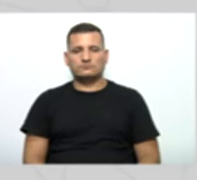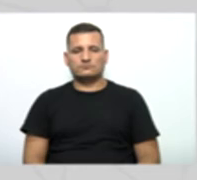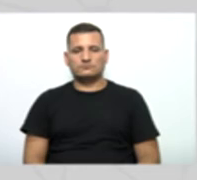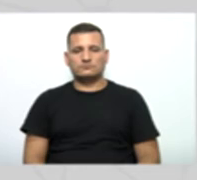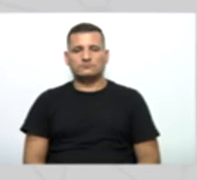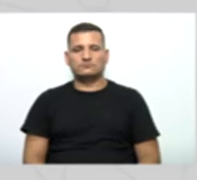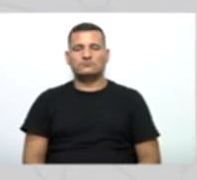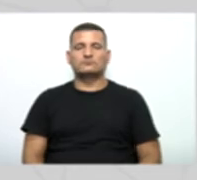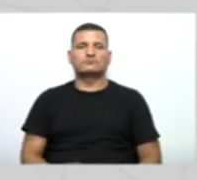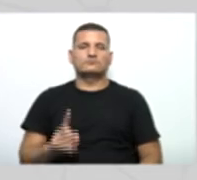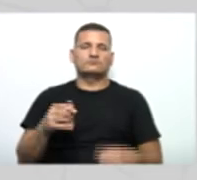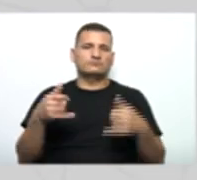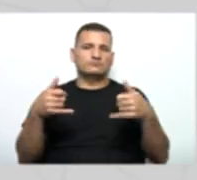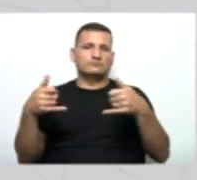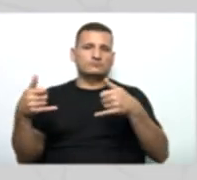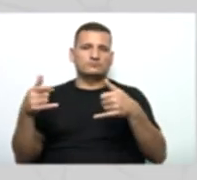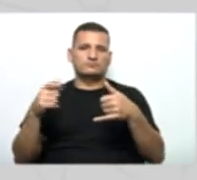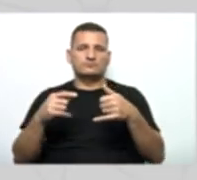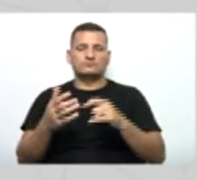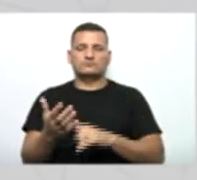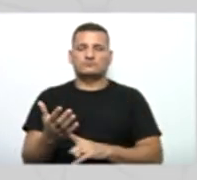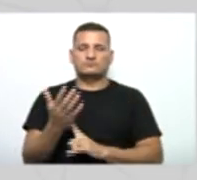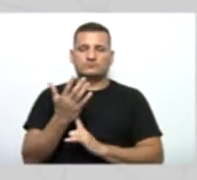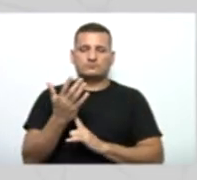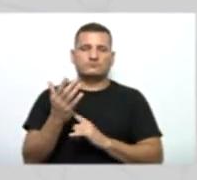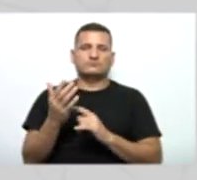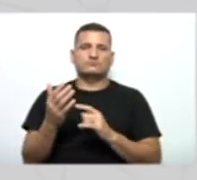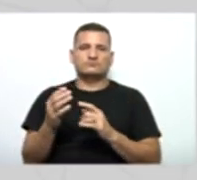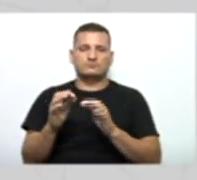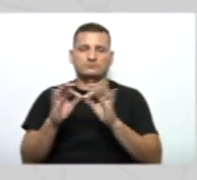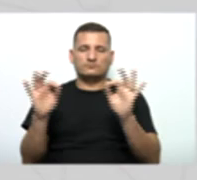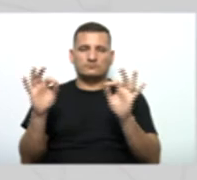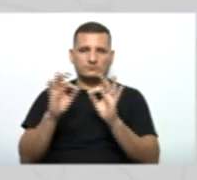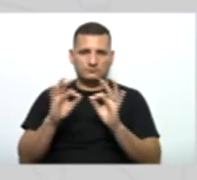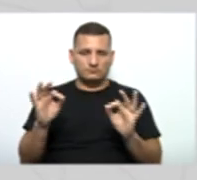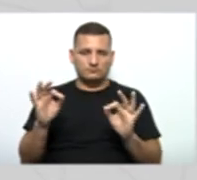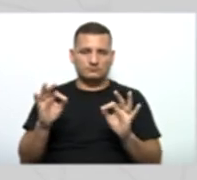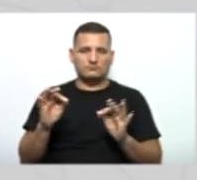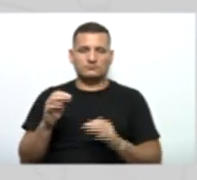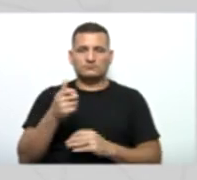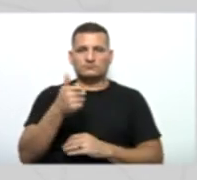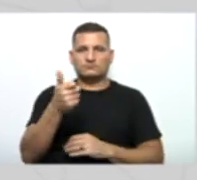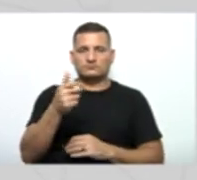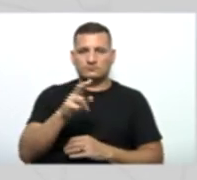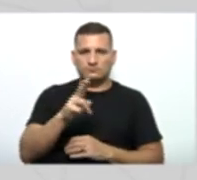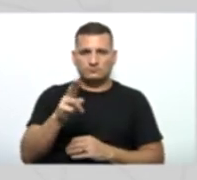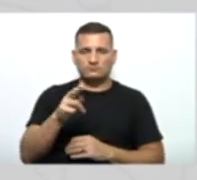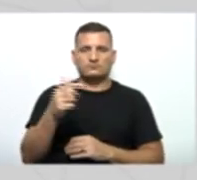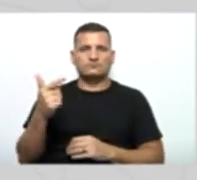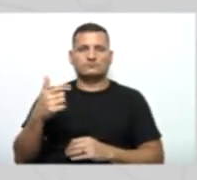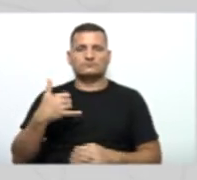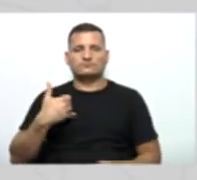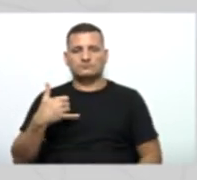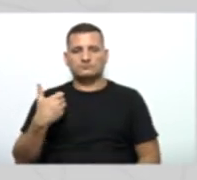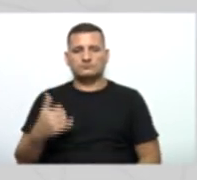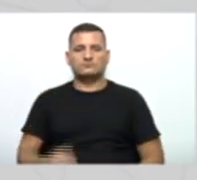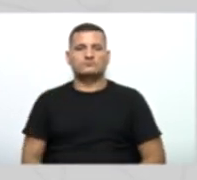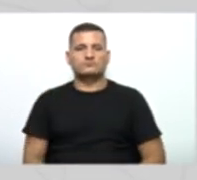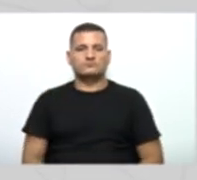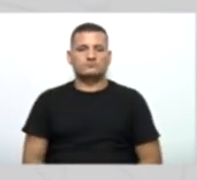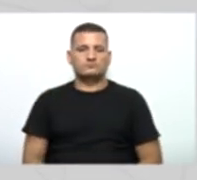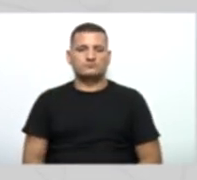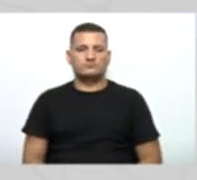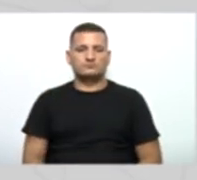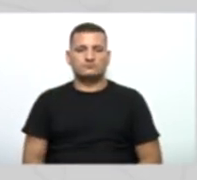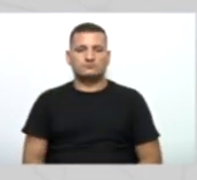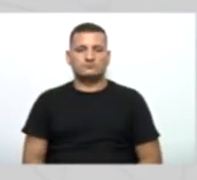nós queremos mostrar na tela. No caso, no primeiro formatador, será o nome. No segundo, será a idade.